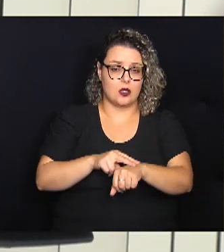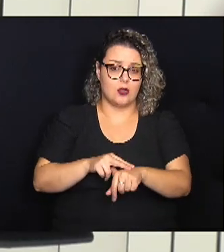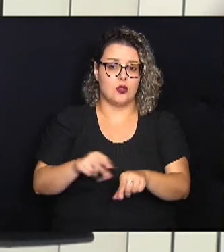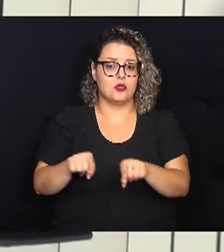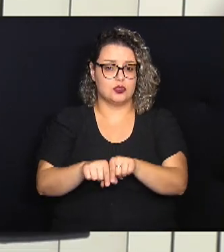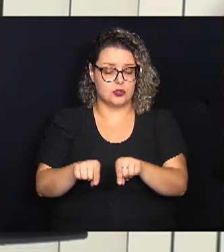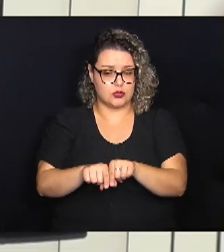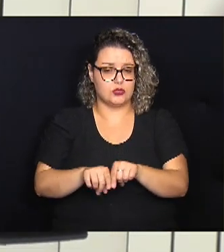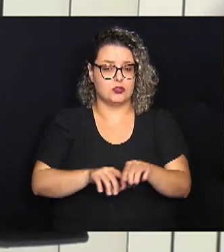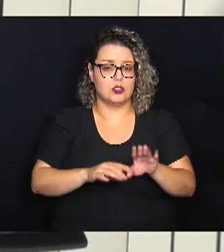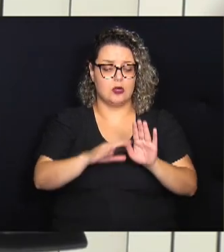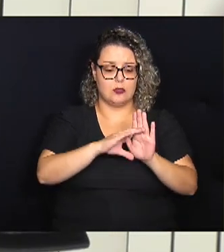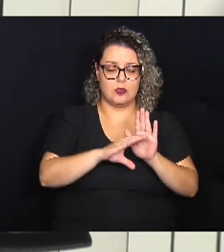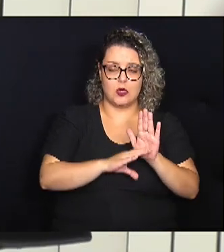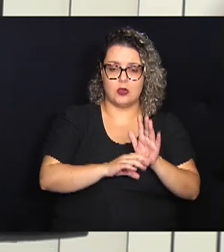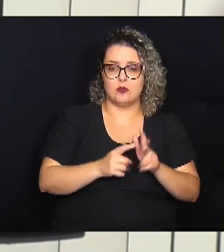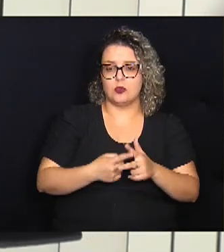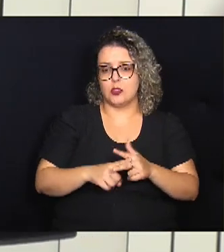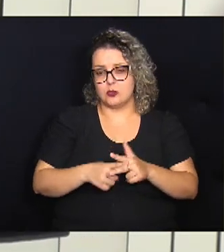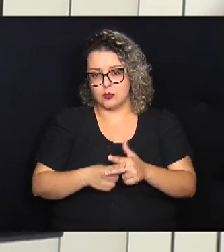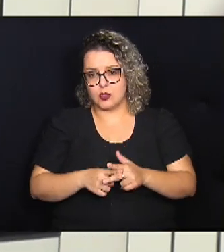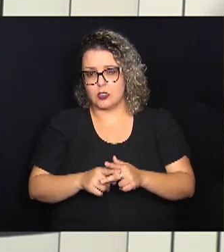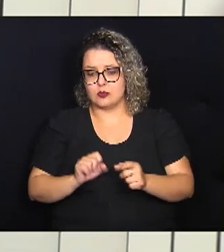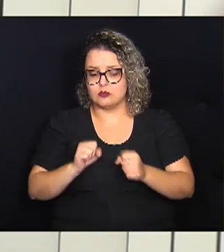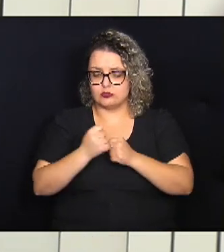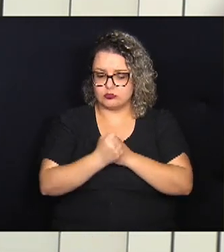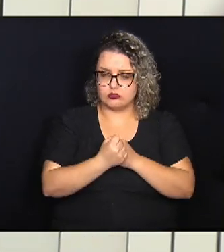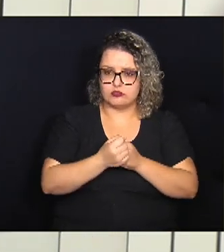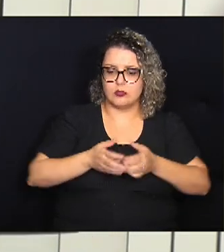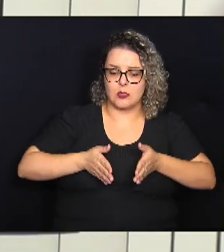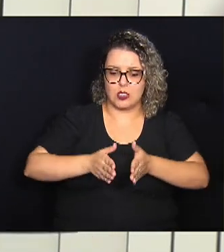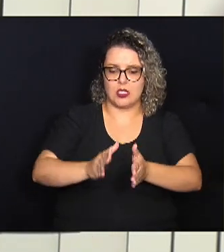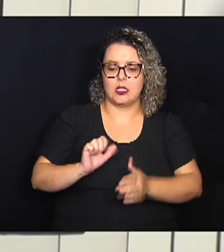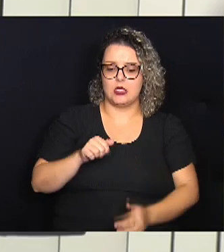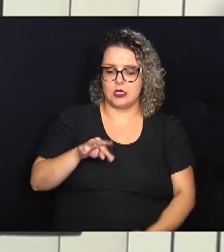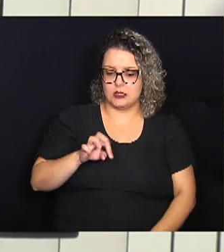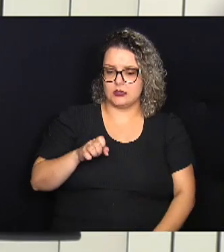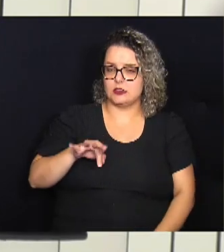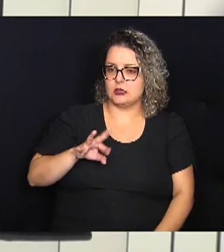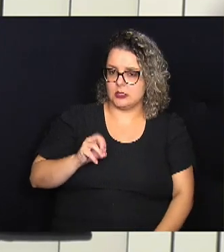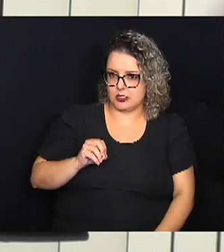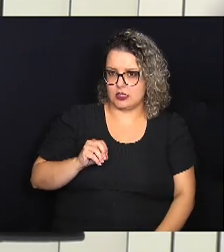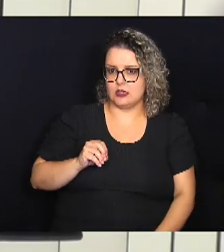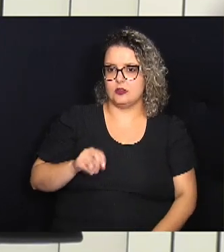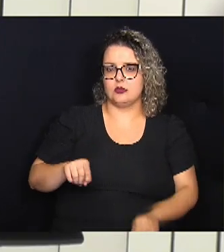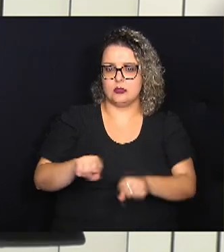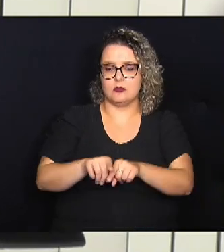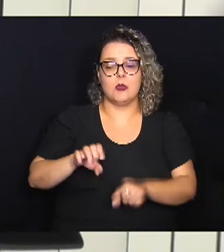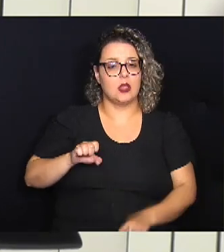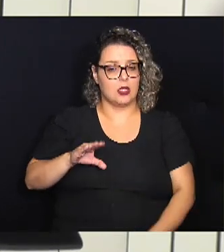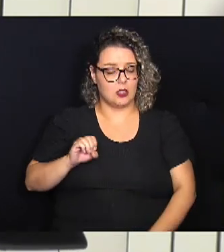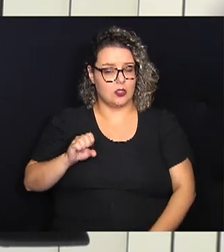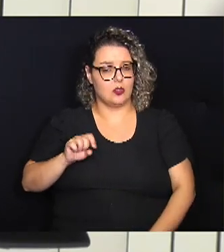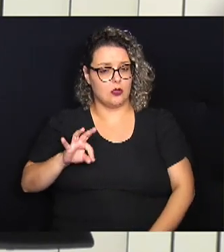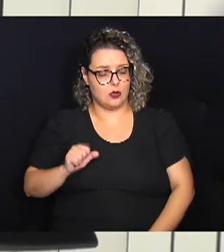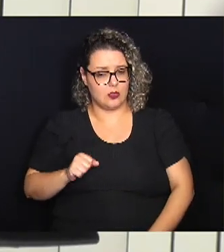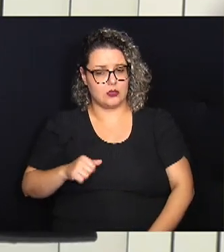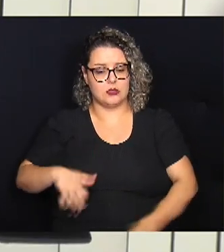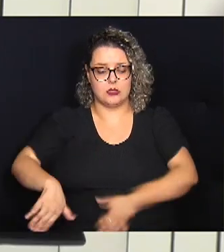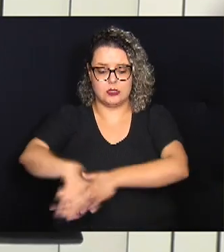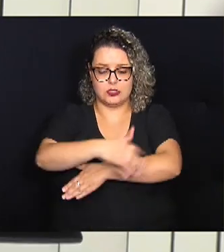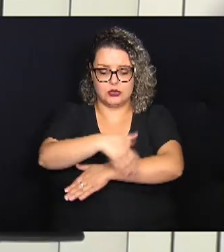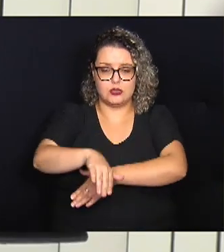do programa de manutenção e proteção de canteiros centrais e encostas de vias públicas da cidade. A